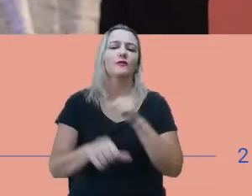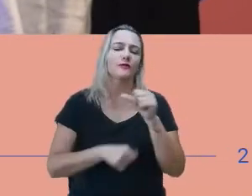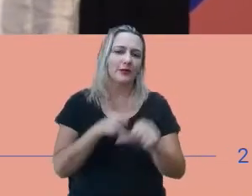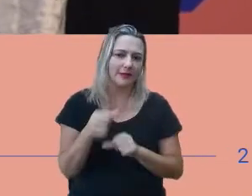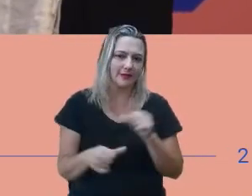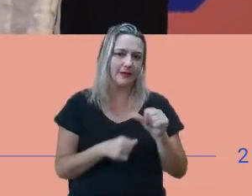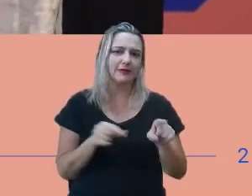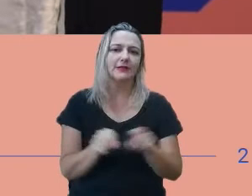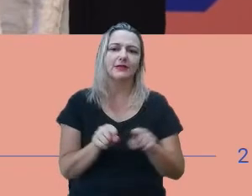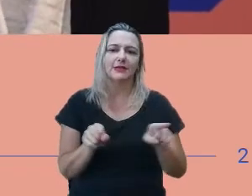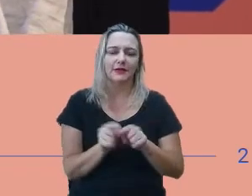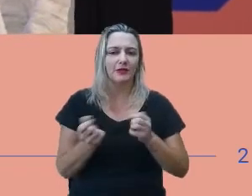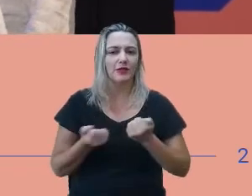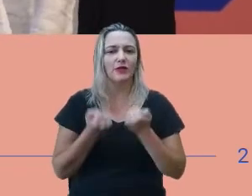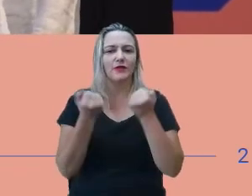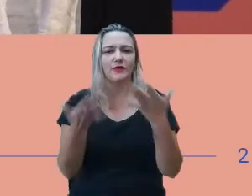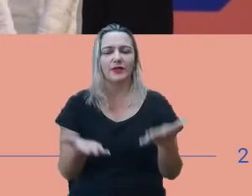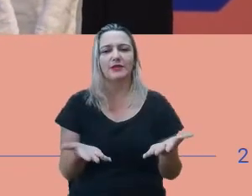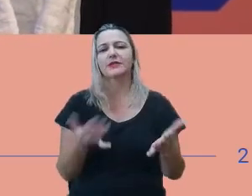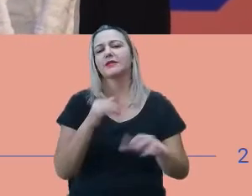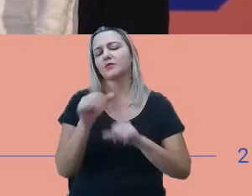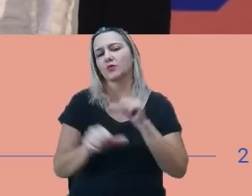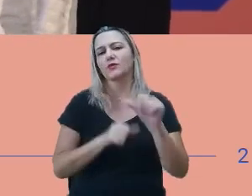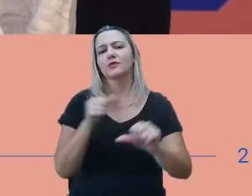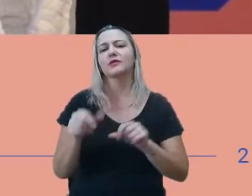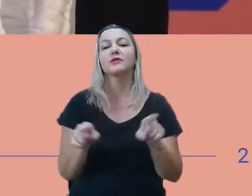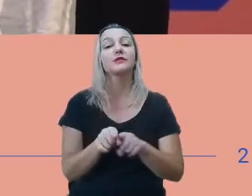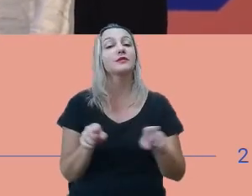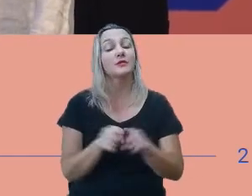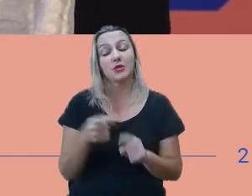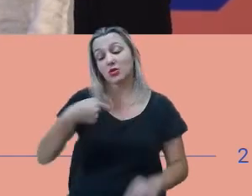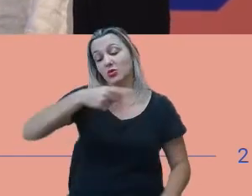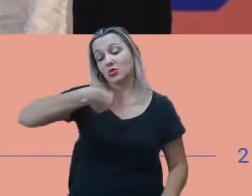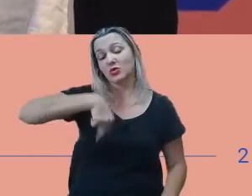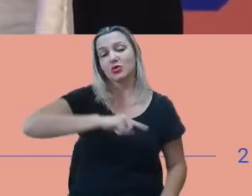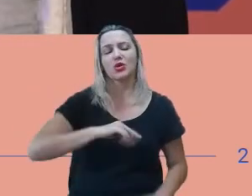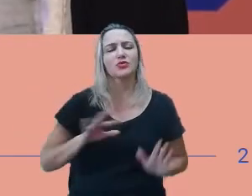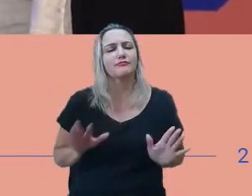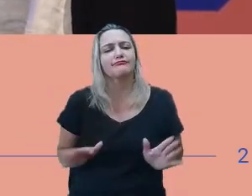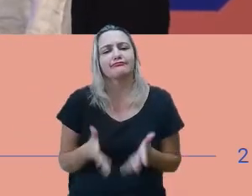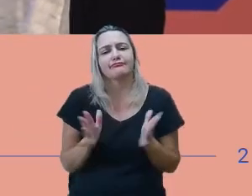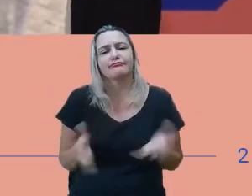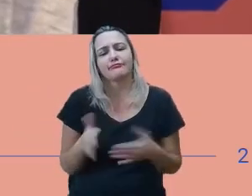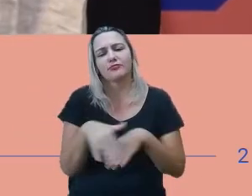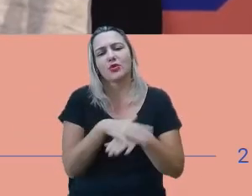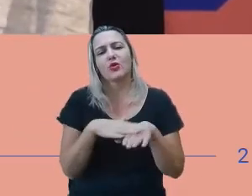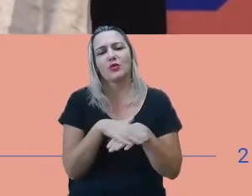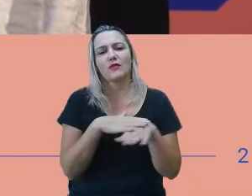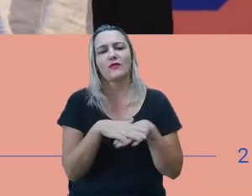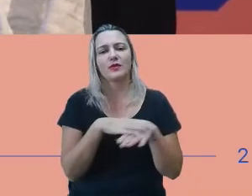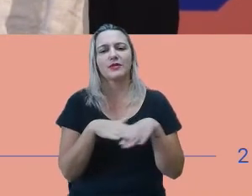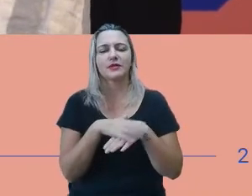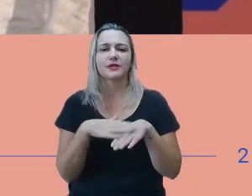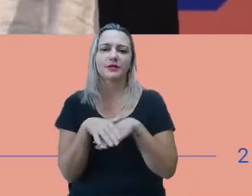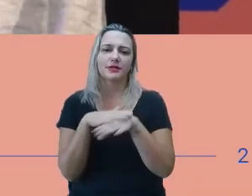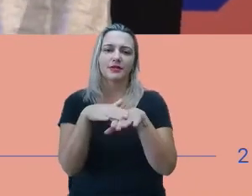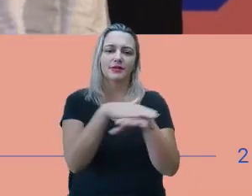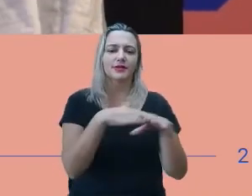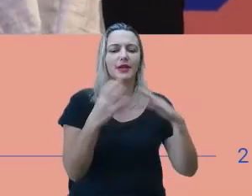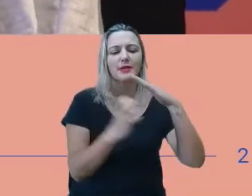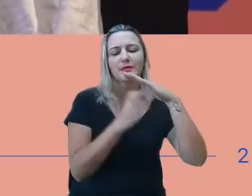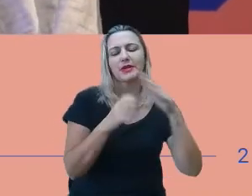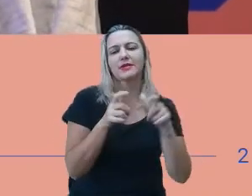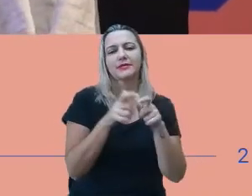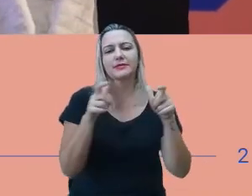prover soluções transformadoras e a gente poder ser um facilitador para conversar entre as pequenas e médias e as grandes para